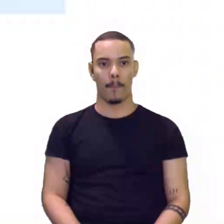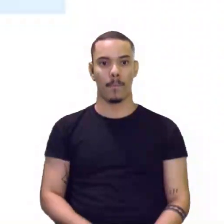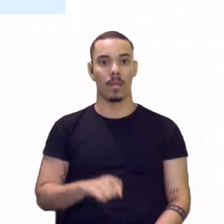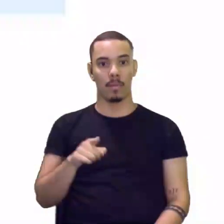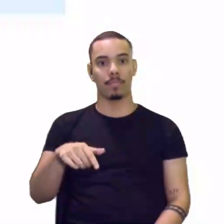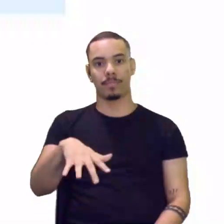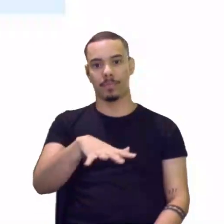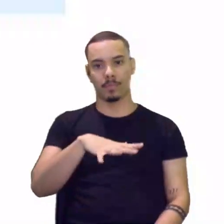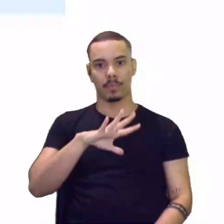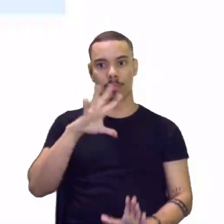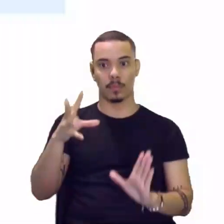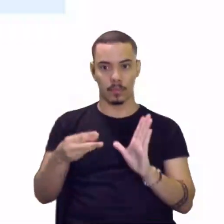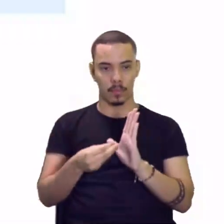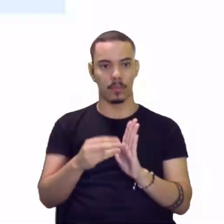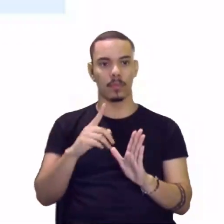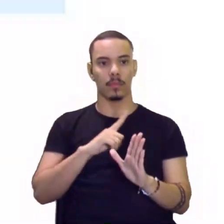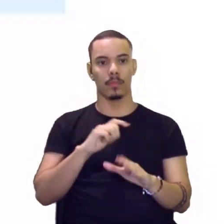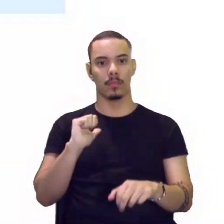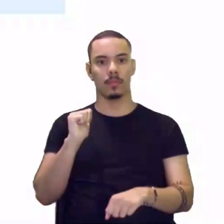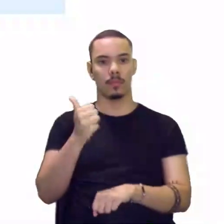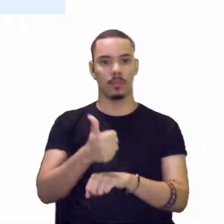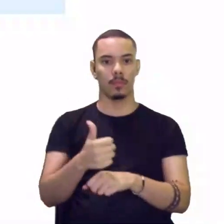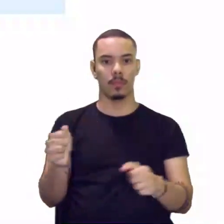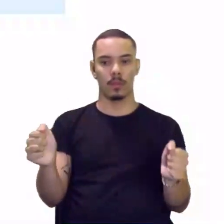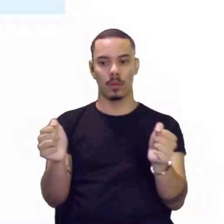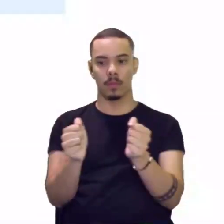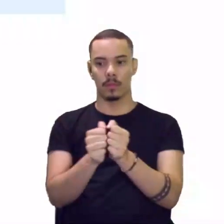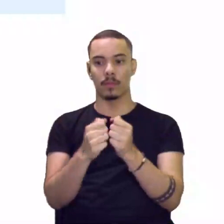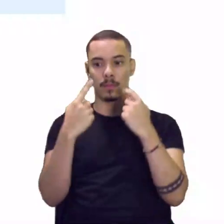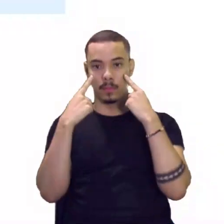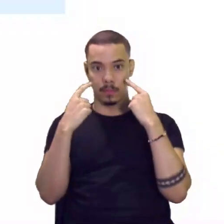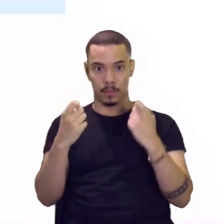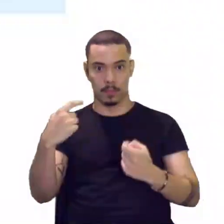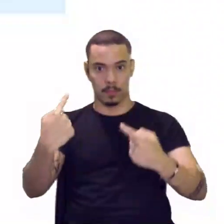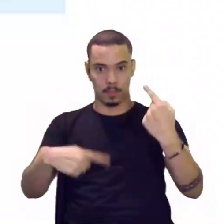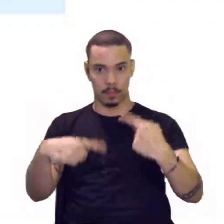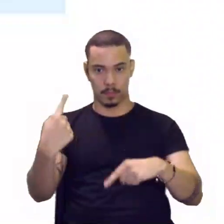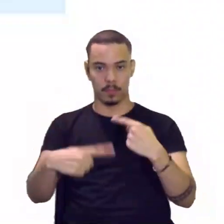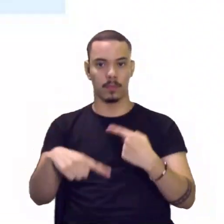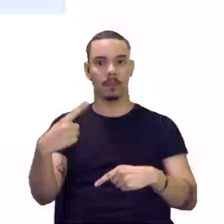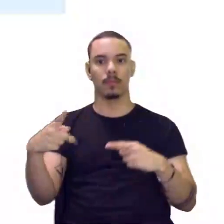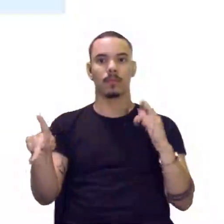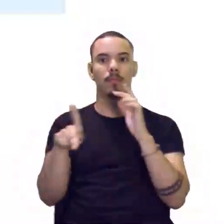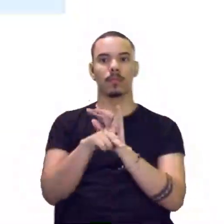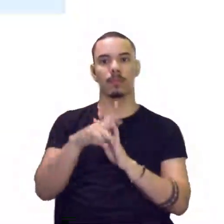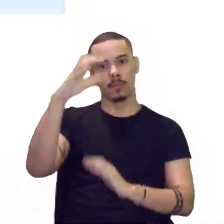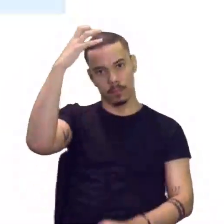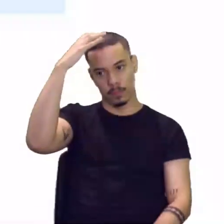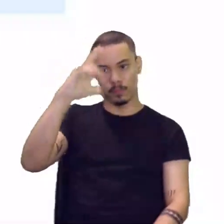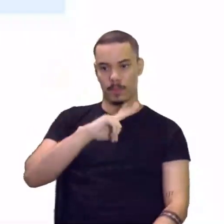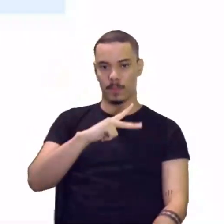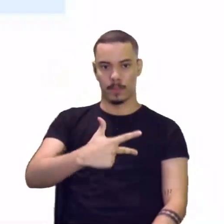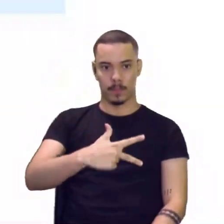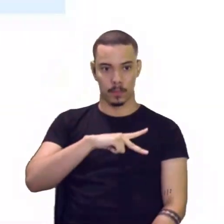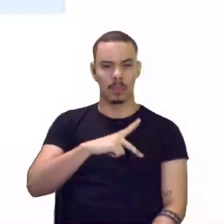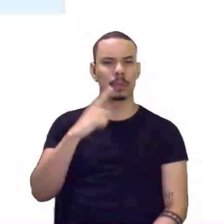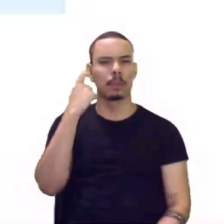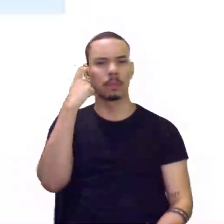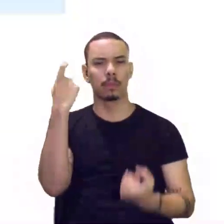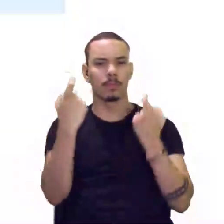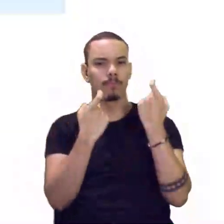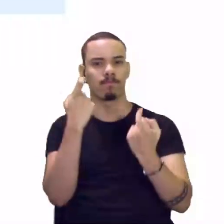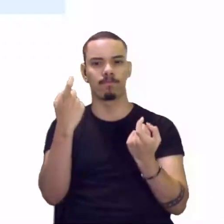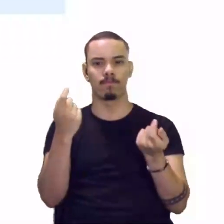A região amazônica teve sua ocupação ligada a interesses geopolíticos da coroa portuguesa, preocupada com